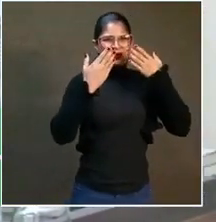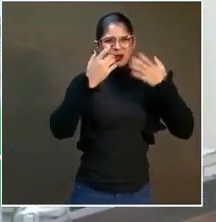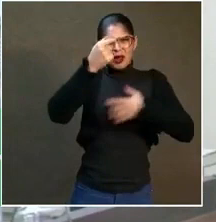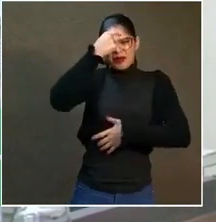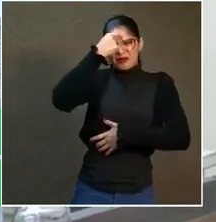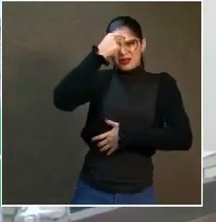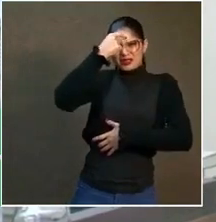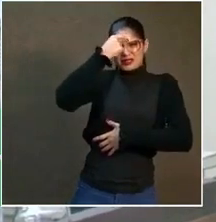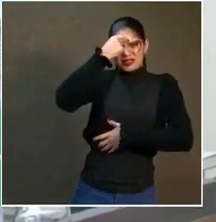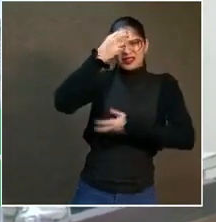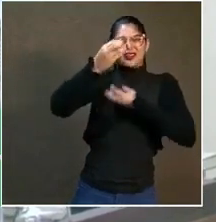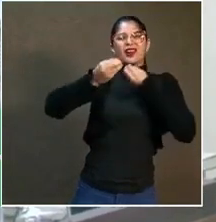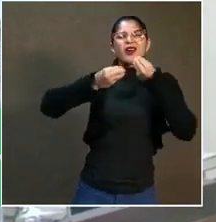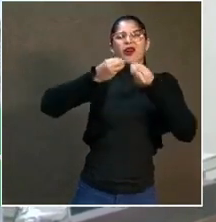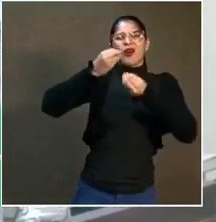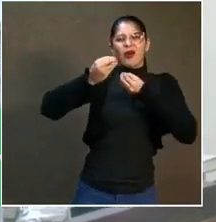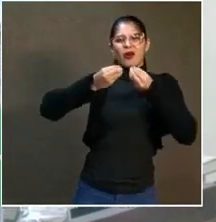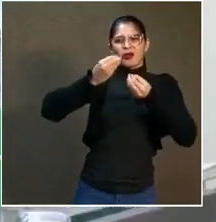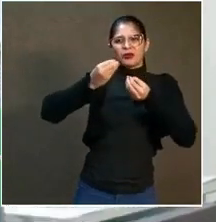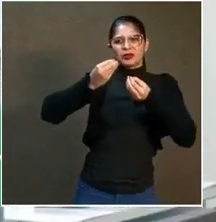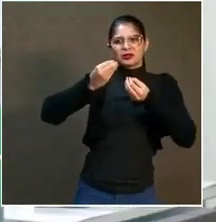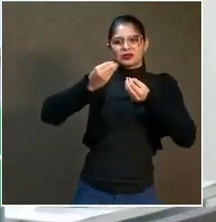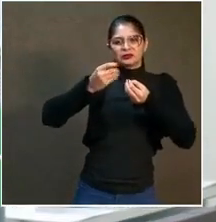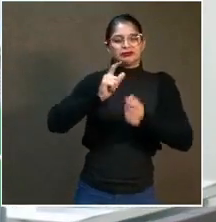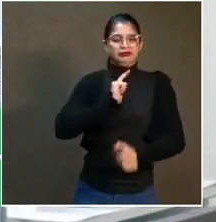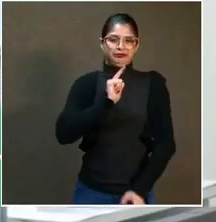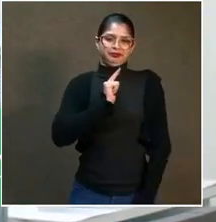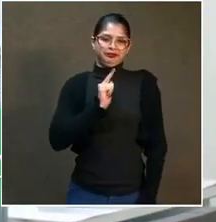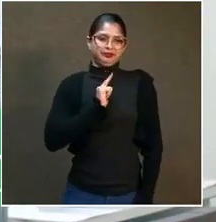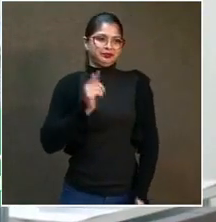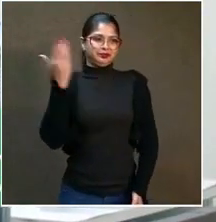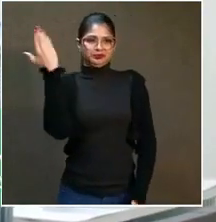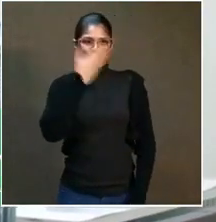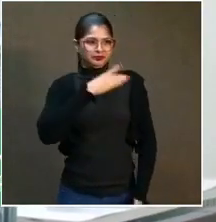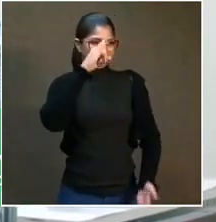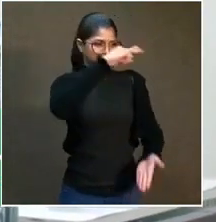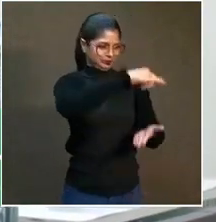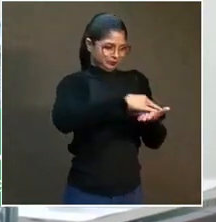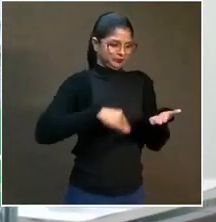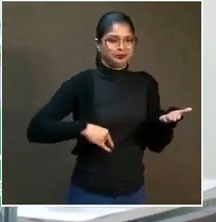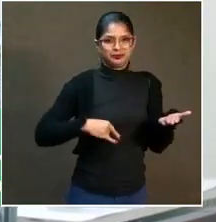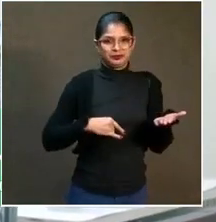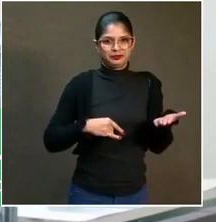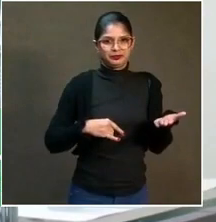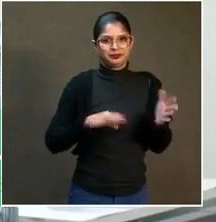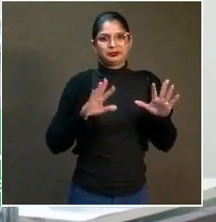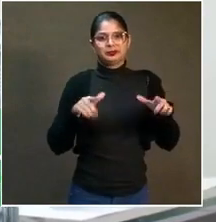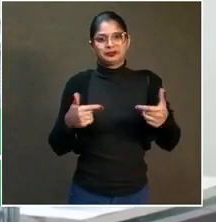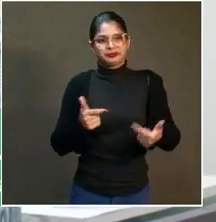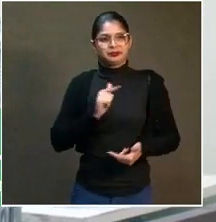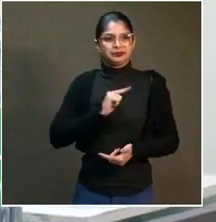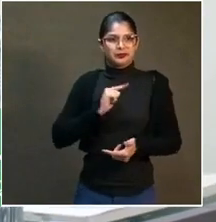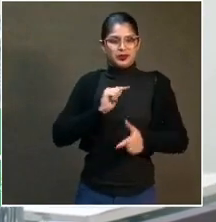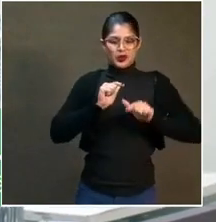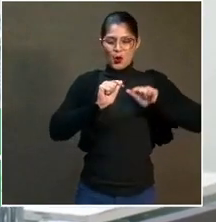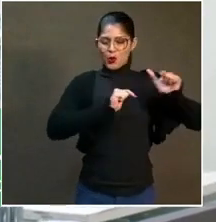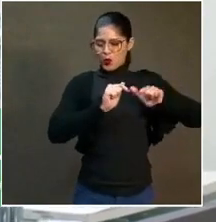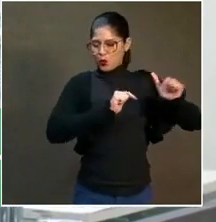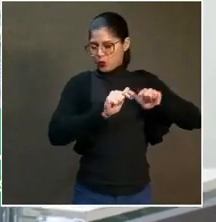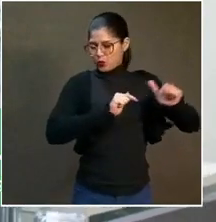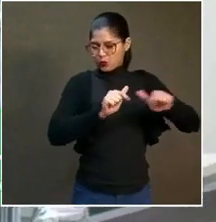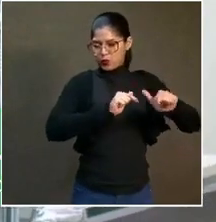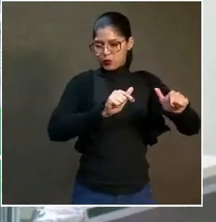aqui, com prova documental, quê? Ele estava numa escala